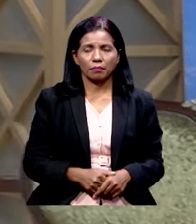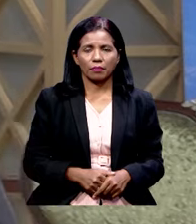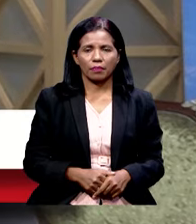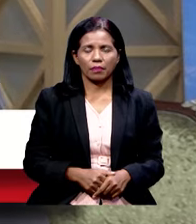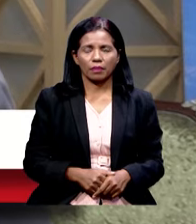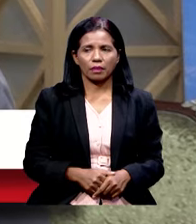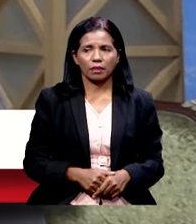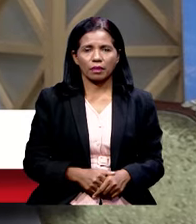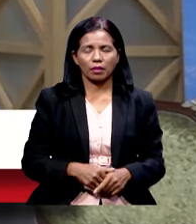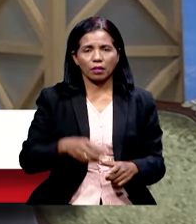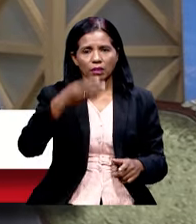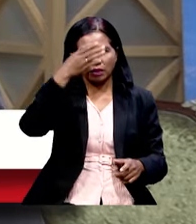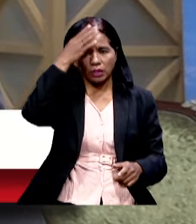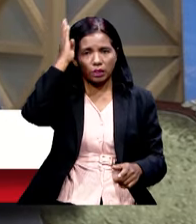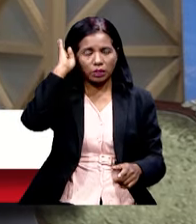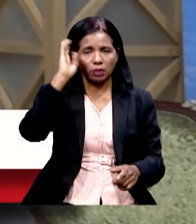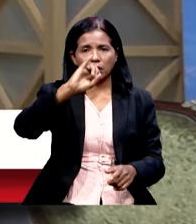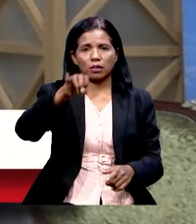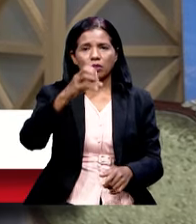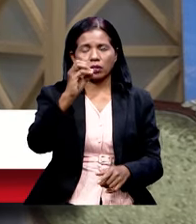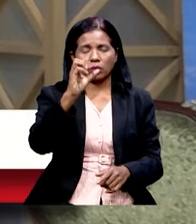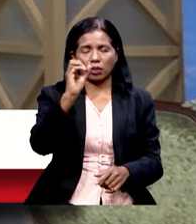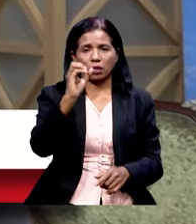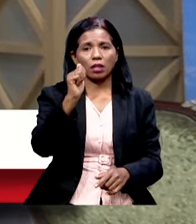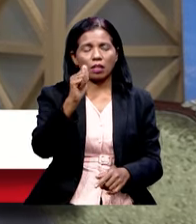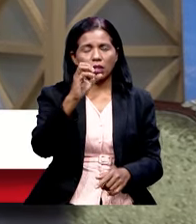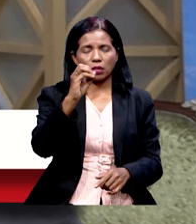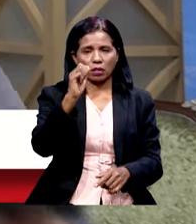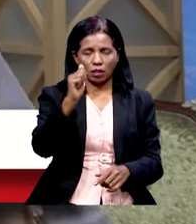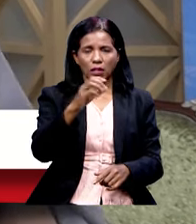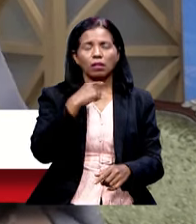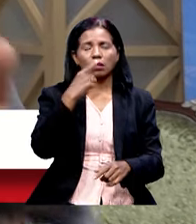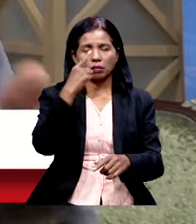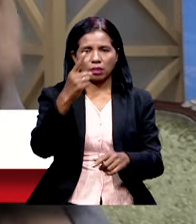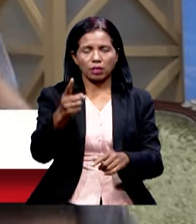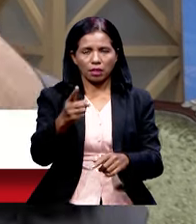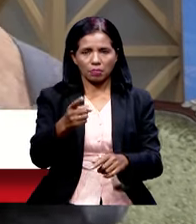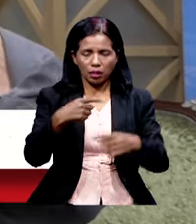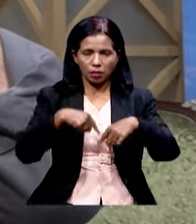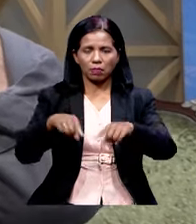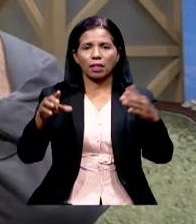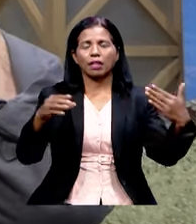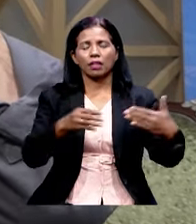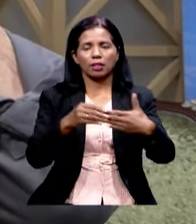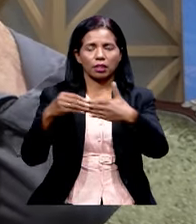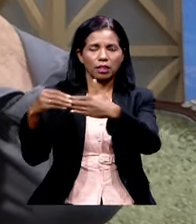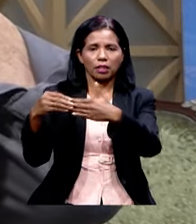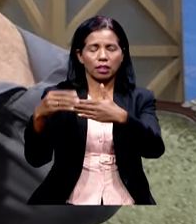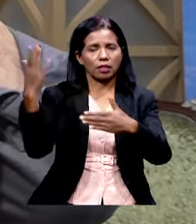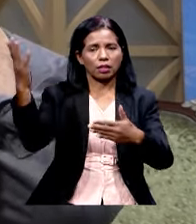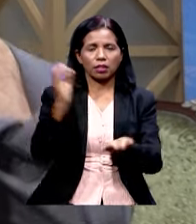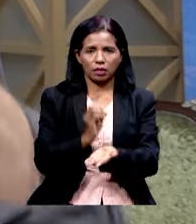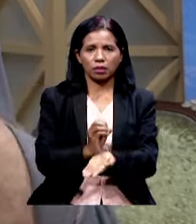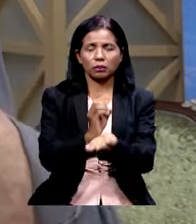senhor João Gonçalves, ao Rona, né, nia daram, nia magatubá, caer zem.